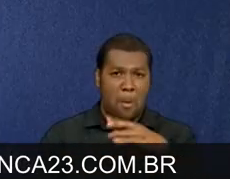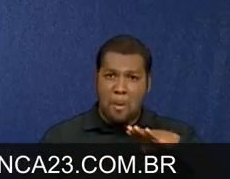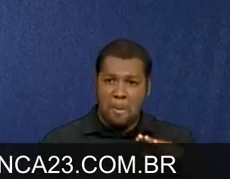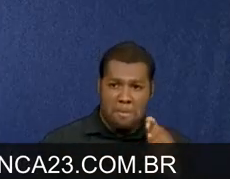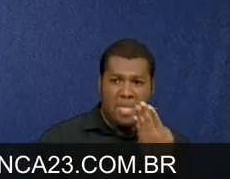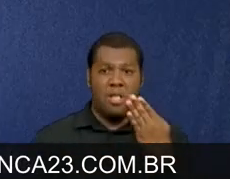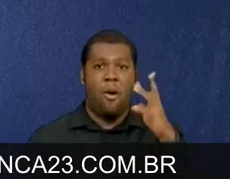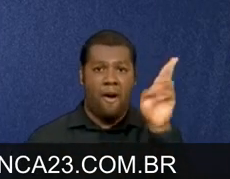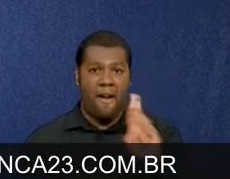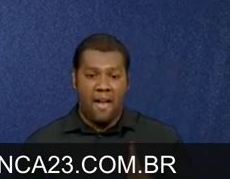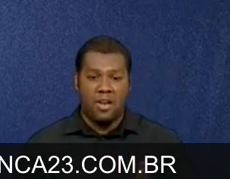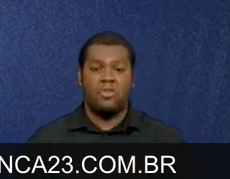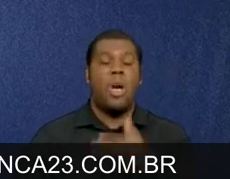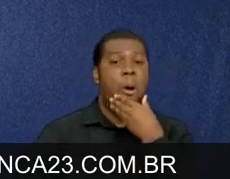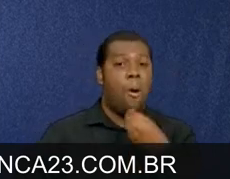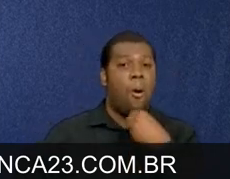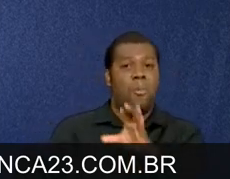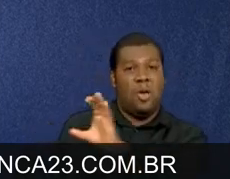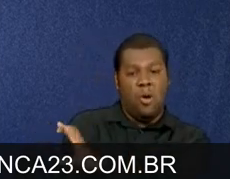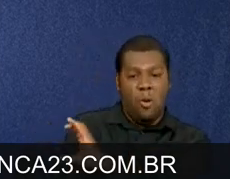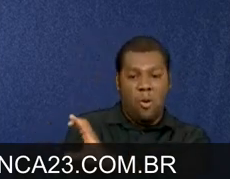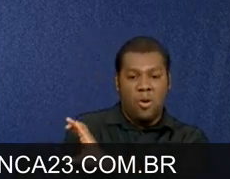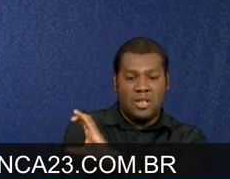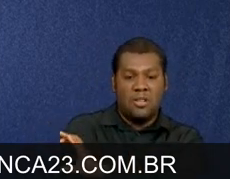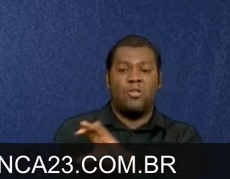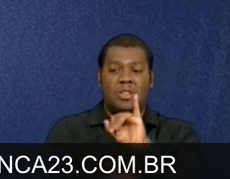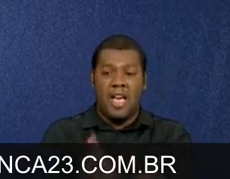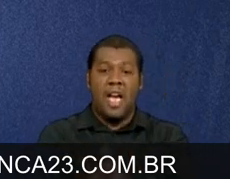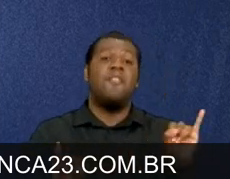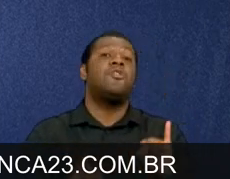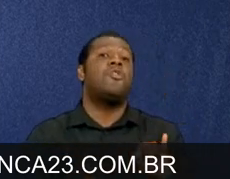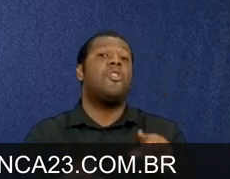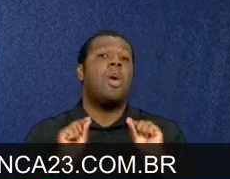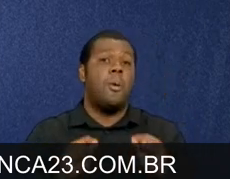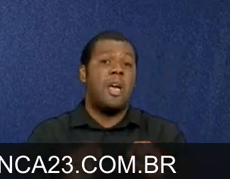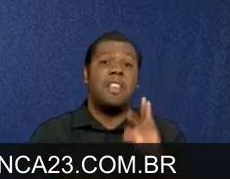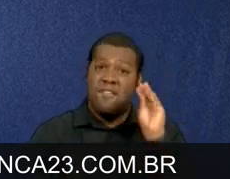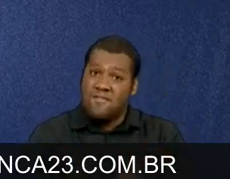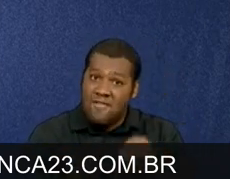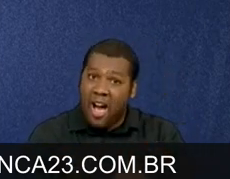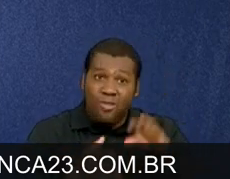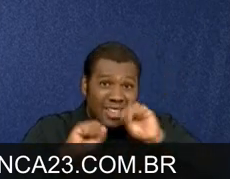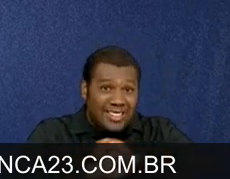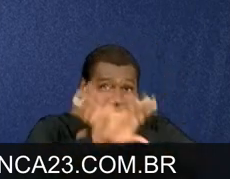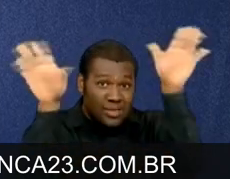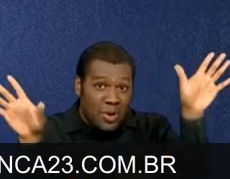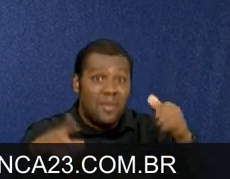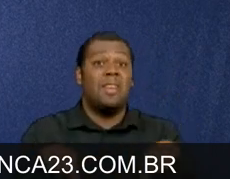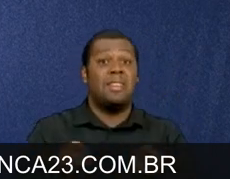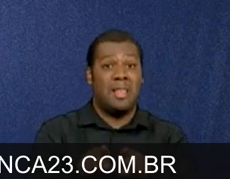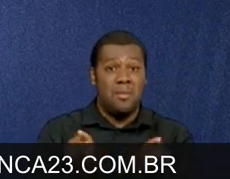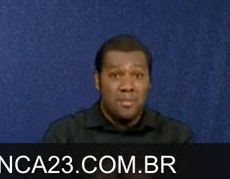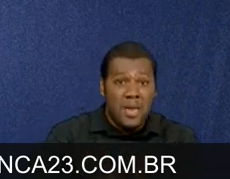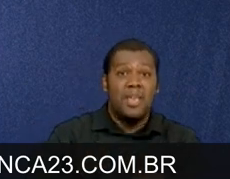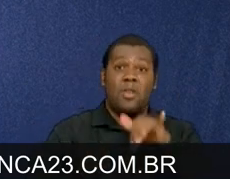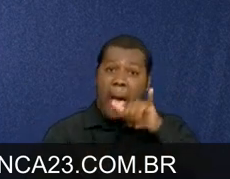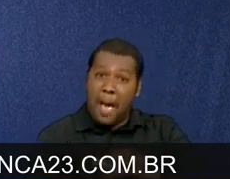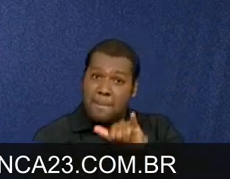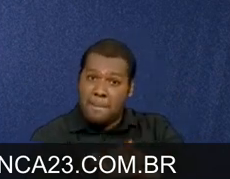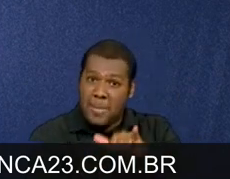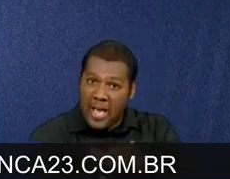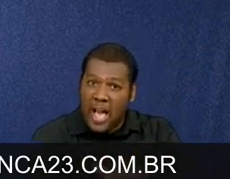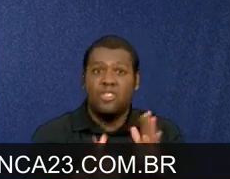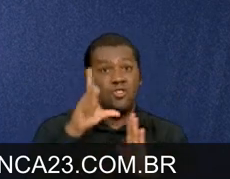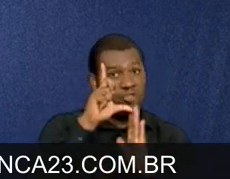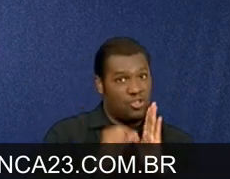R$1 bilhão e 600 milhões. Para o coordenador do estudo, faltam transparência e responsabilização das plataformas onde os